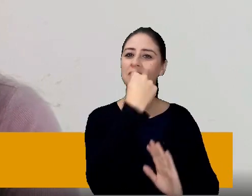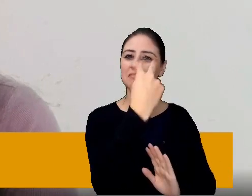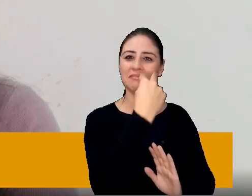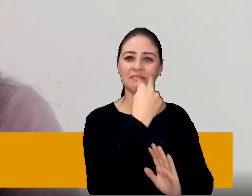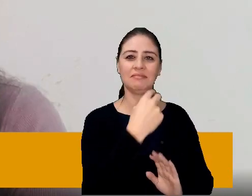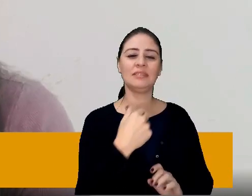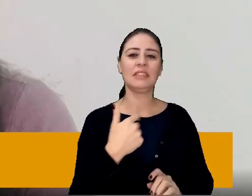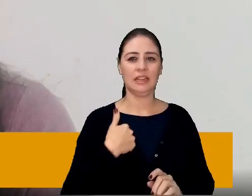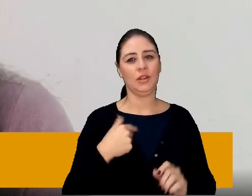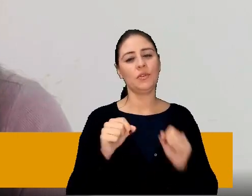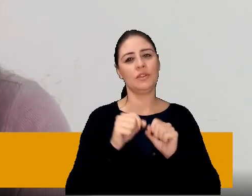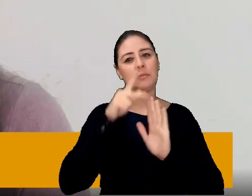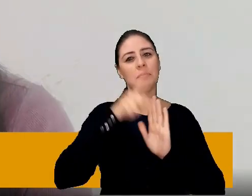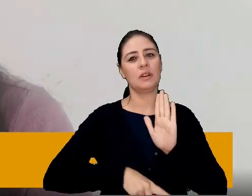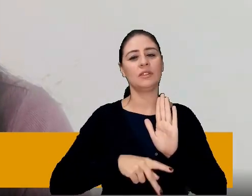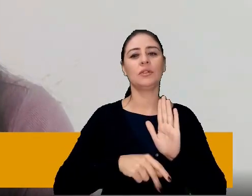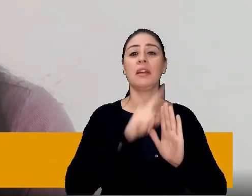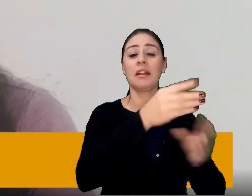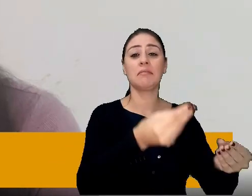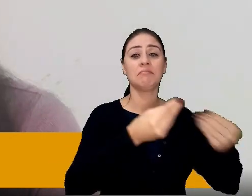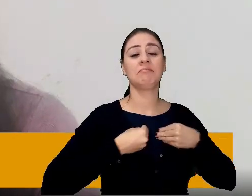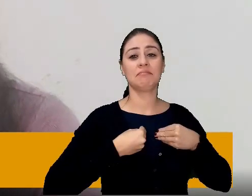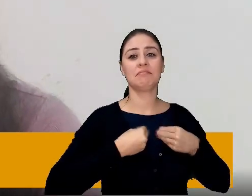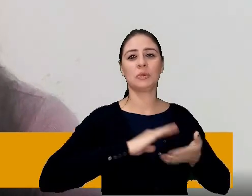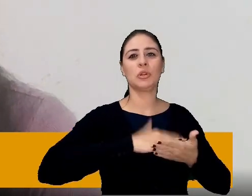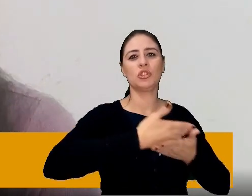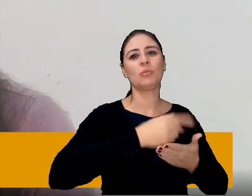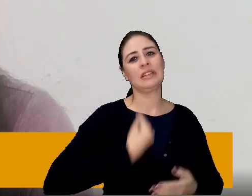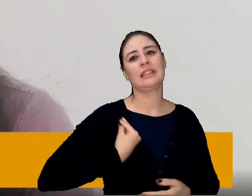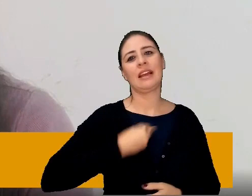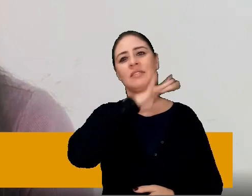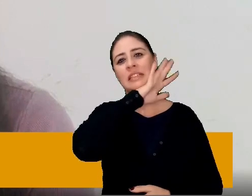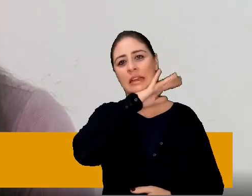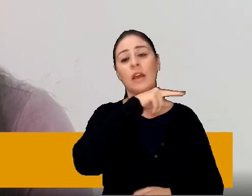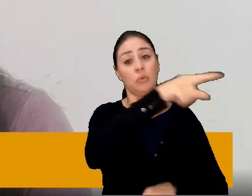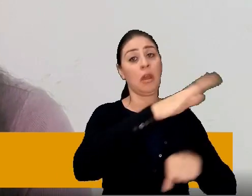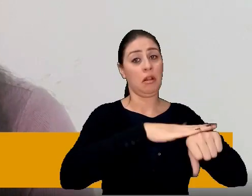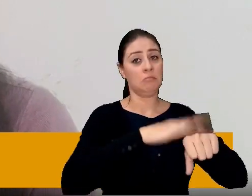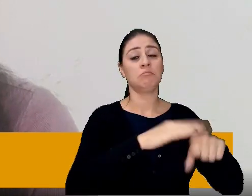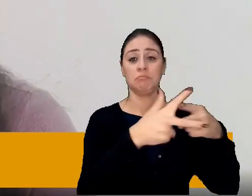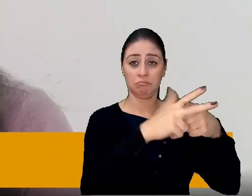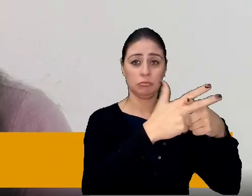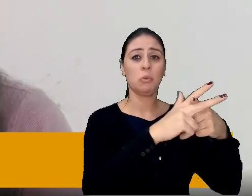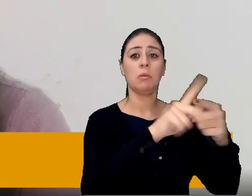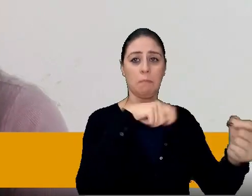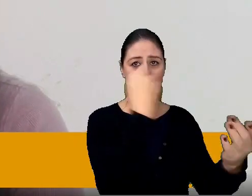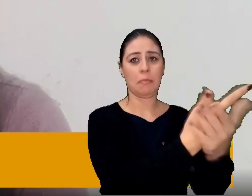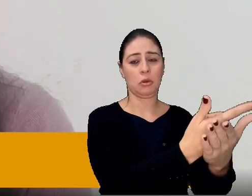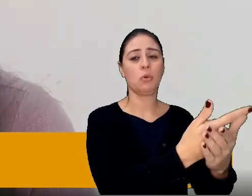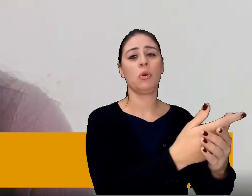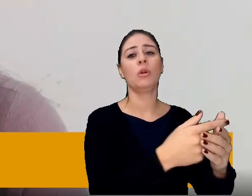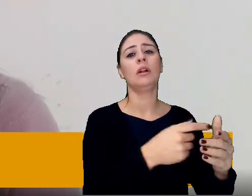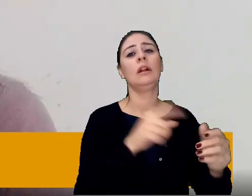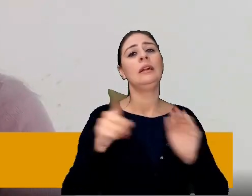uma pessoa que acompanha o projeto Origem, que eu faço parte desse projeto também, e ela me doou o notebook que estava estragado. Aí